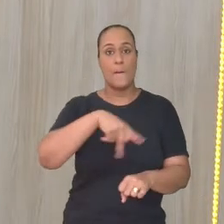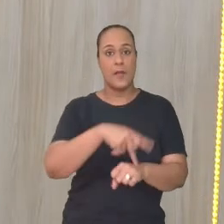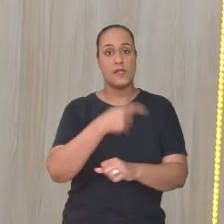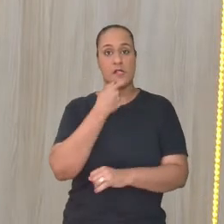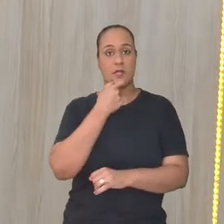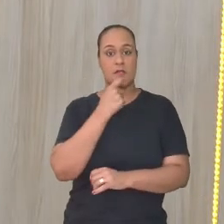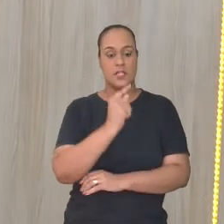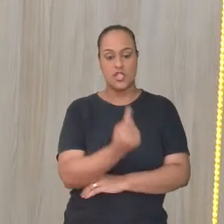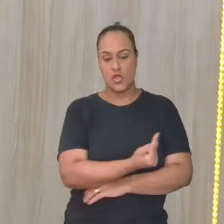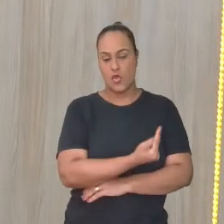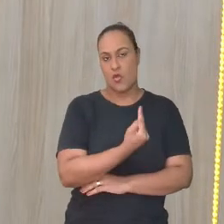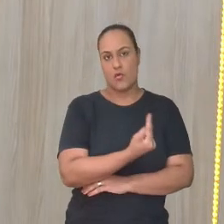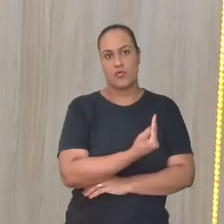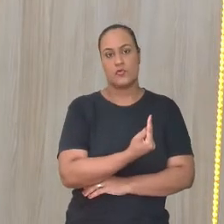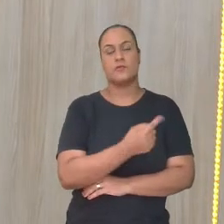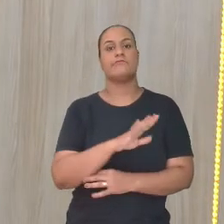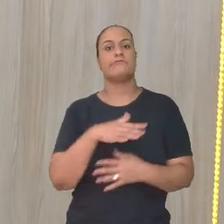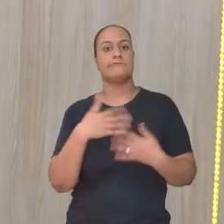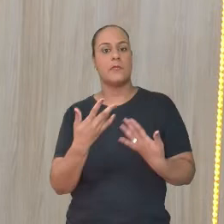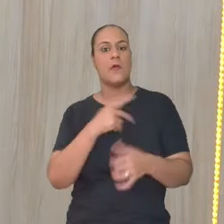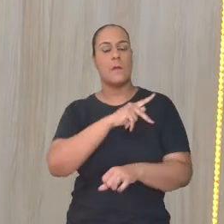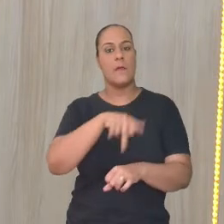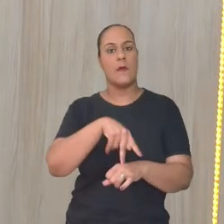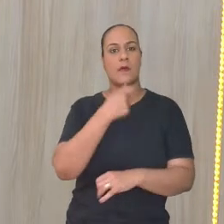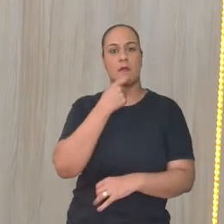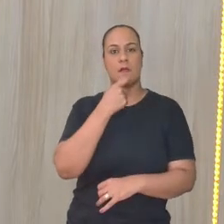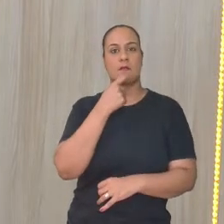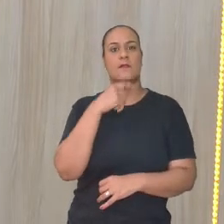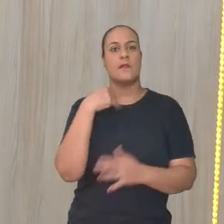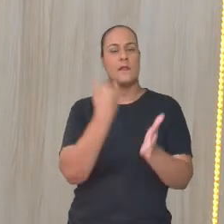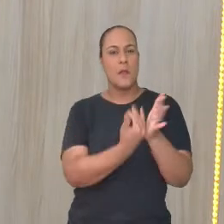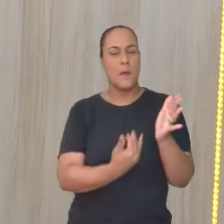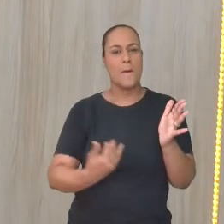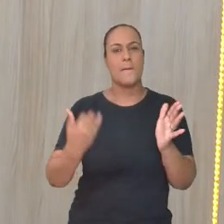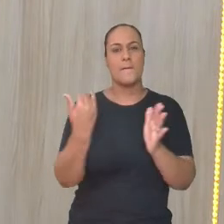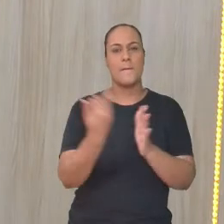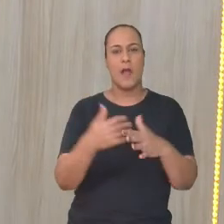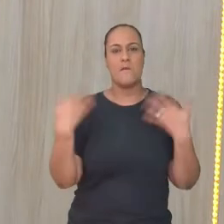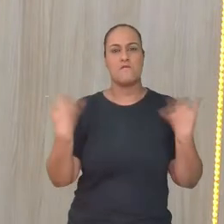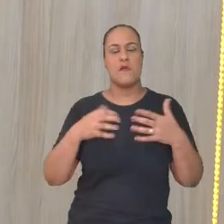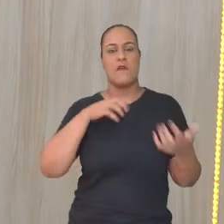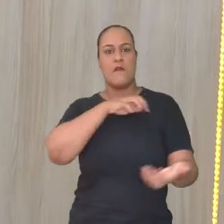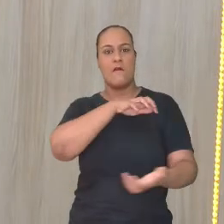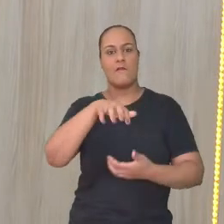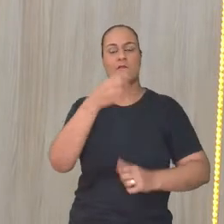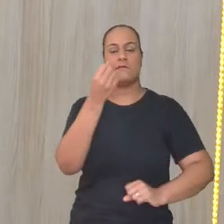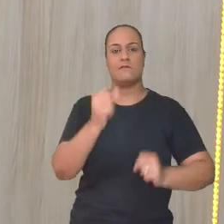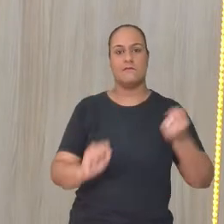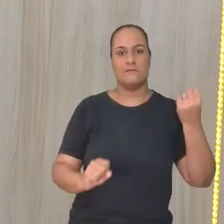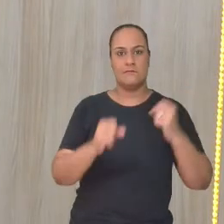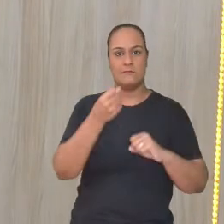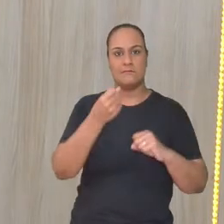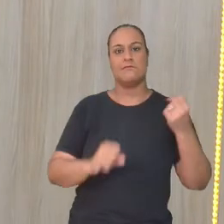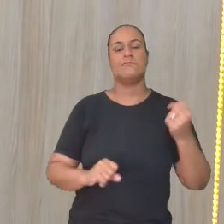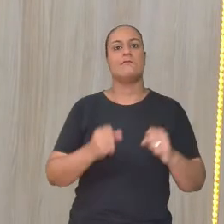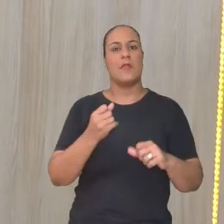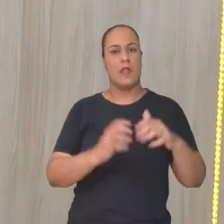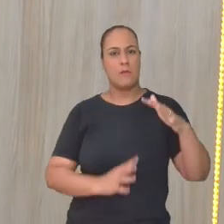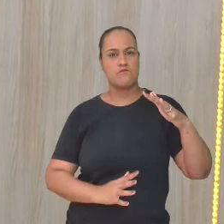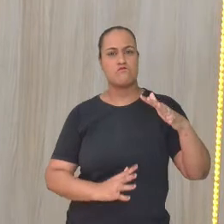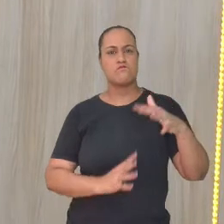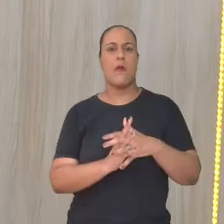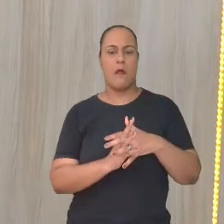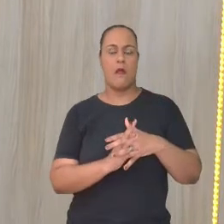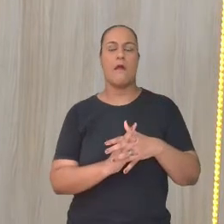era aquela grande potência, né, com o processo lá da Revolução Industrial, era uma grande potência naquele